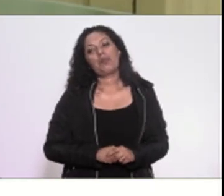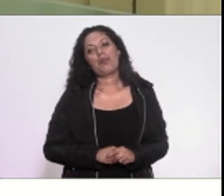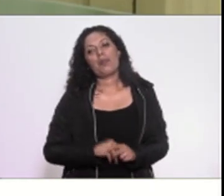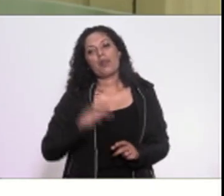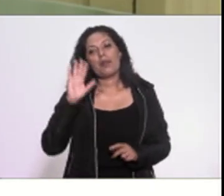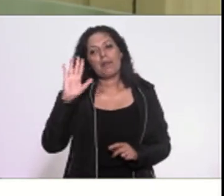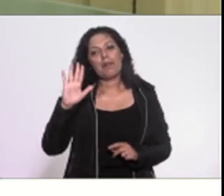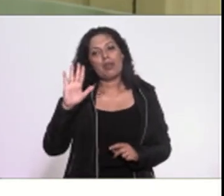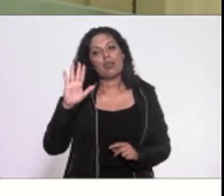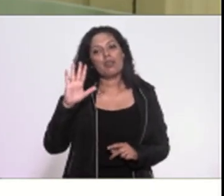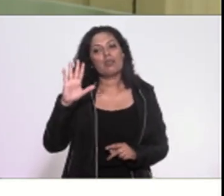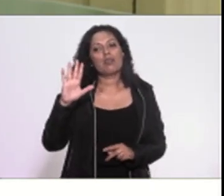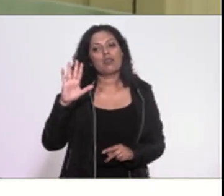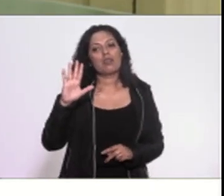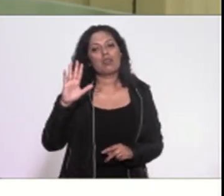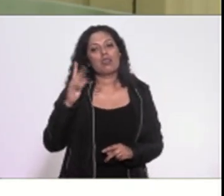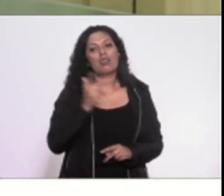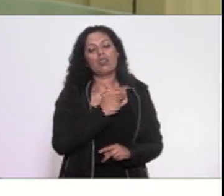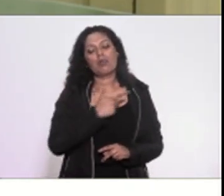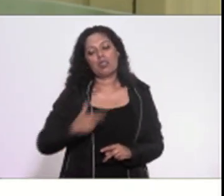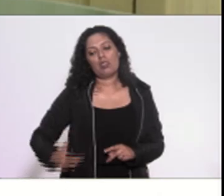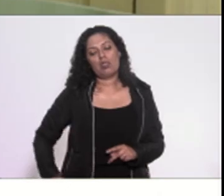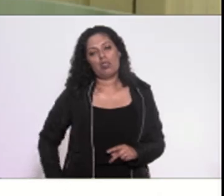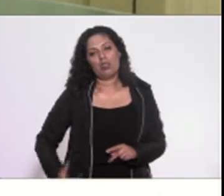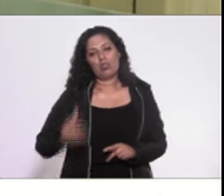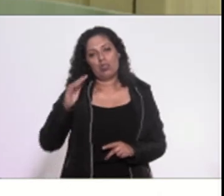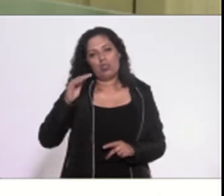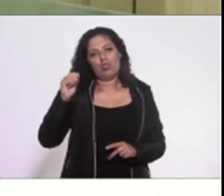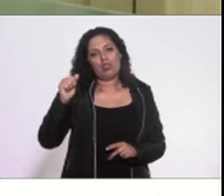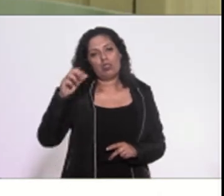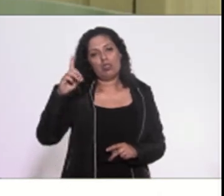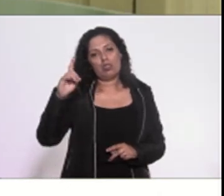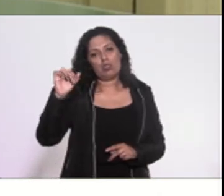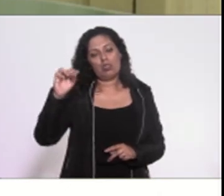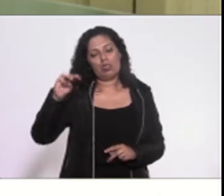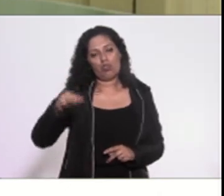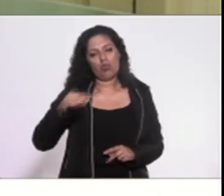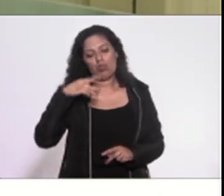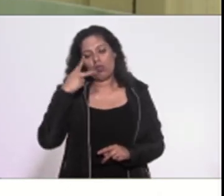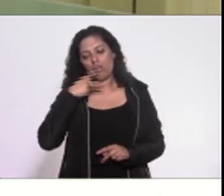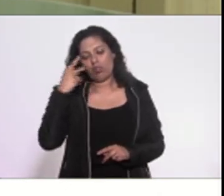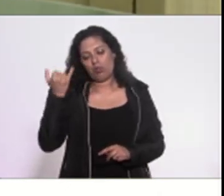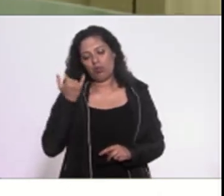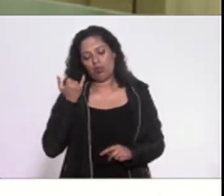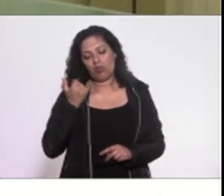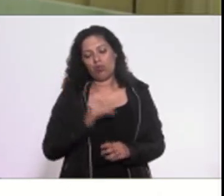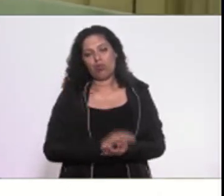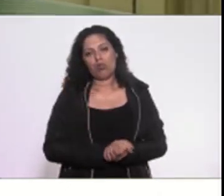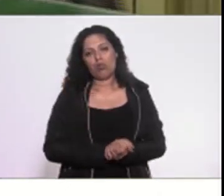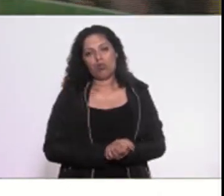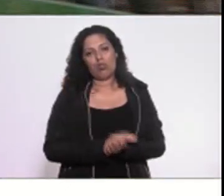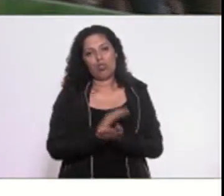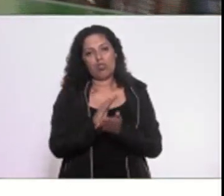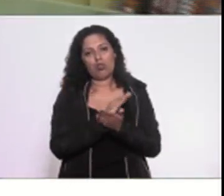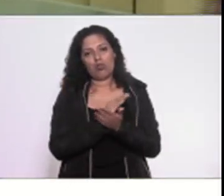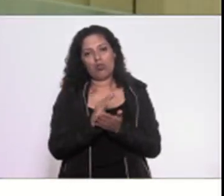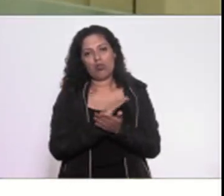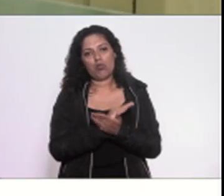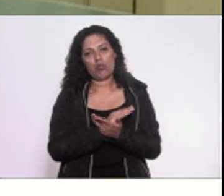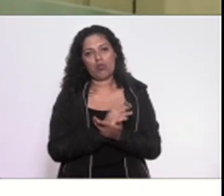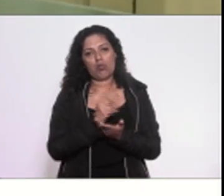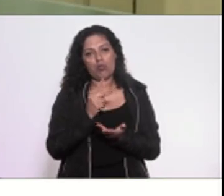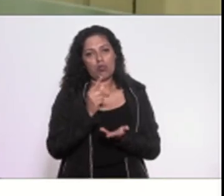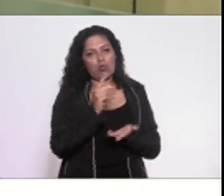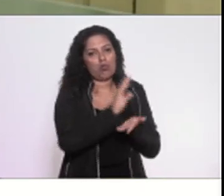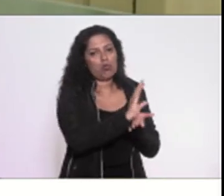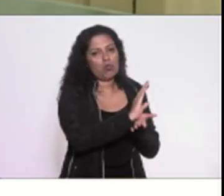presidenta do CEDIM falou, não, Rejane, talvez, né, num investimento,